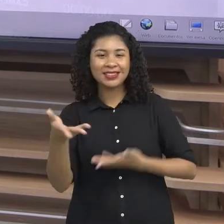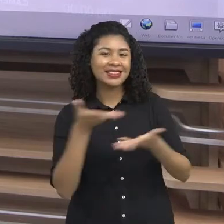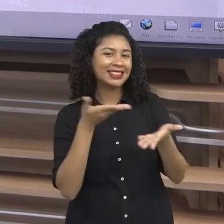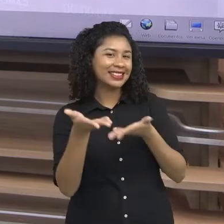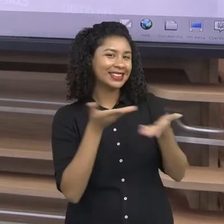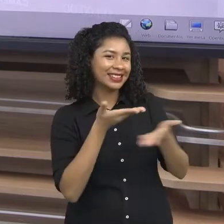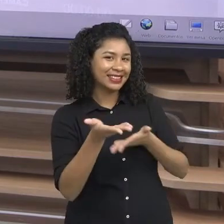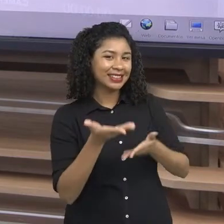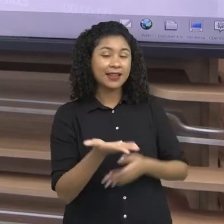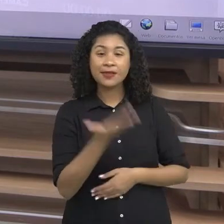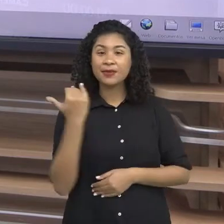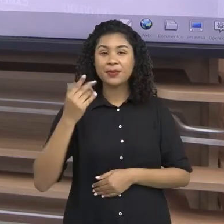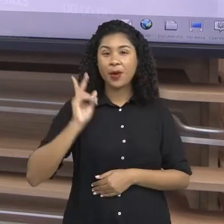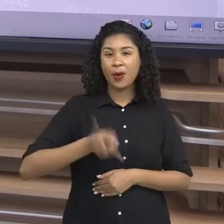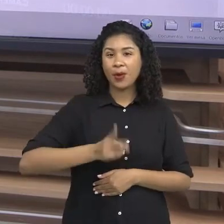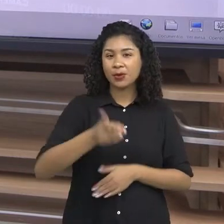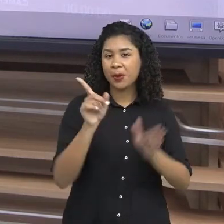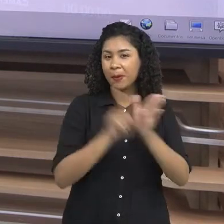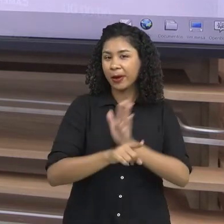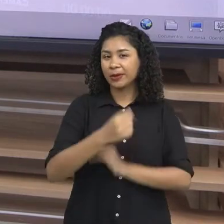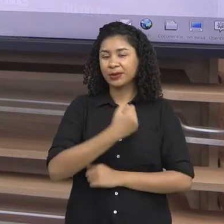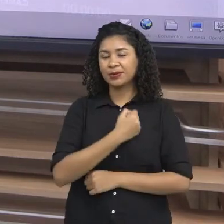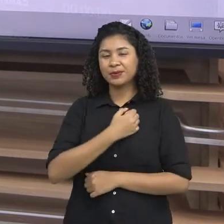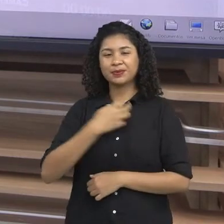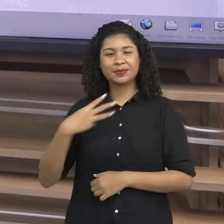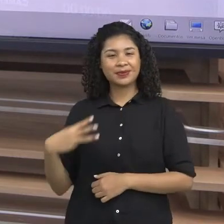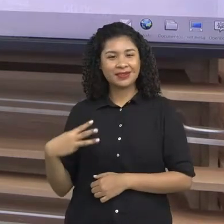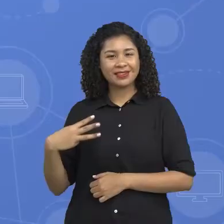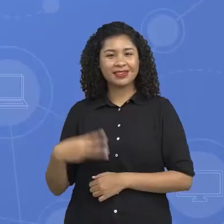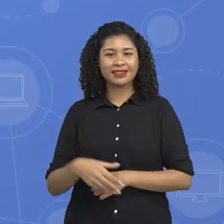vocês. Vamos continuar com a nossa questão de número 3.